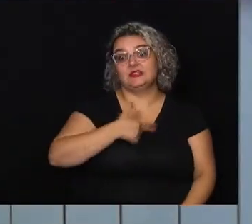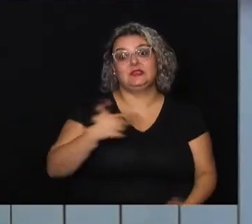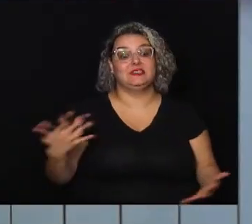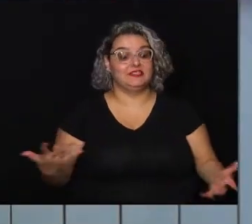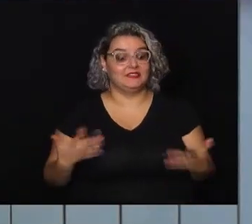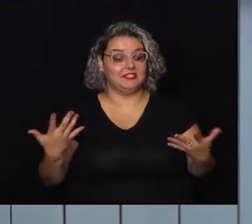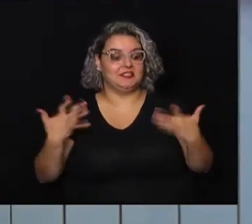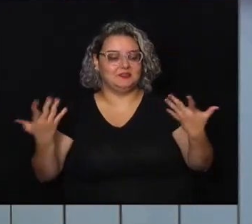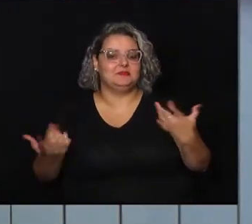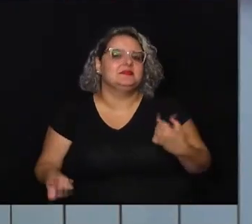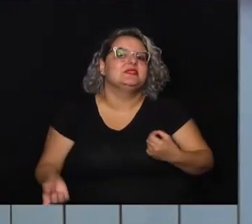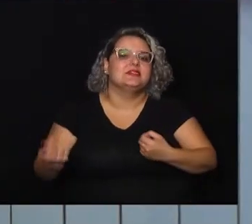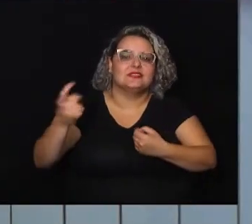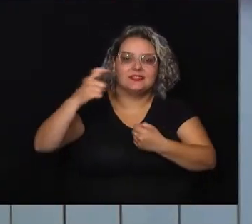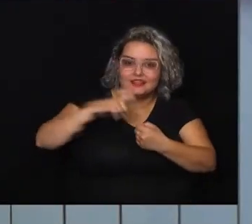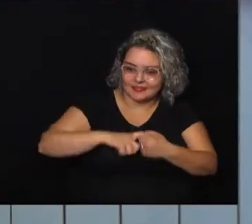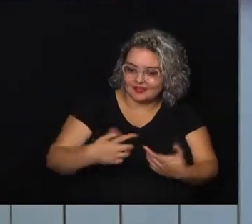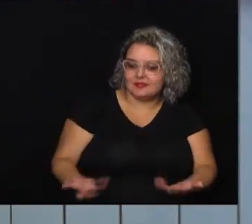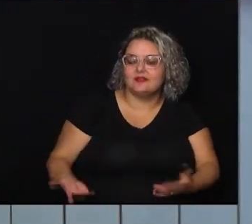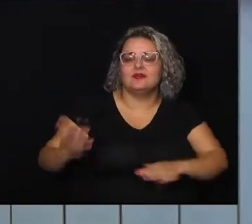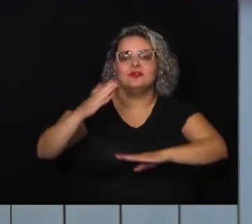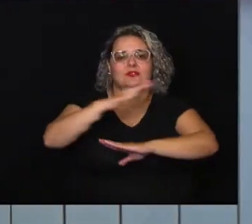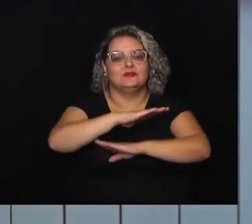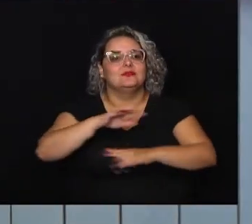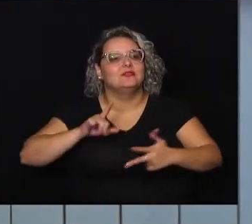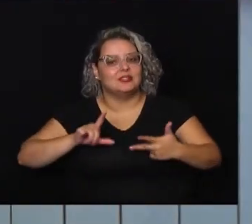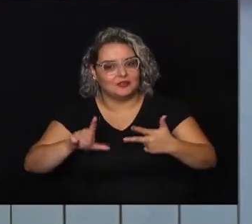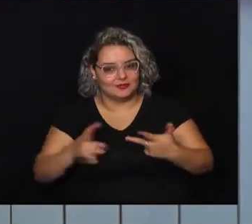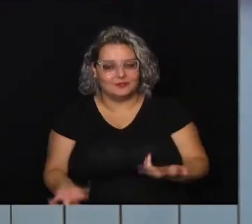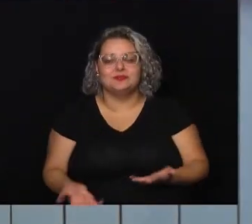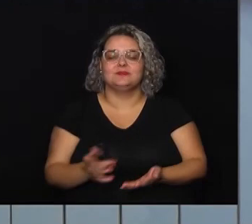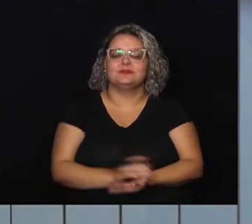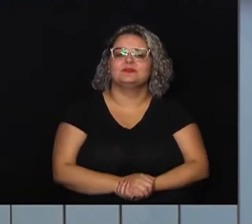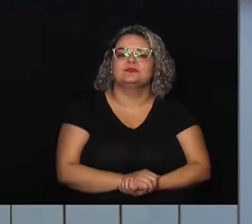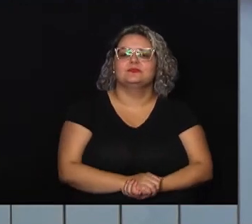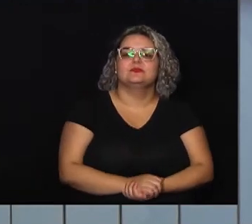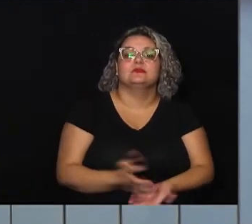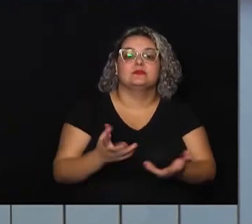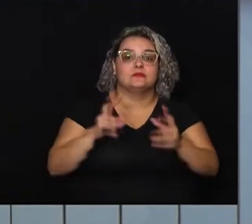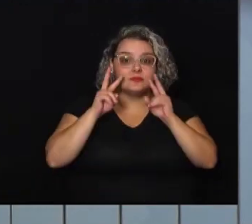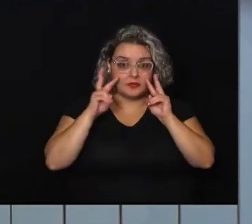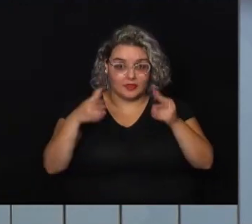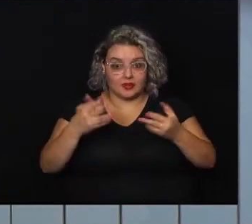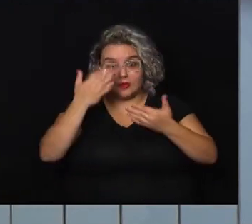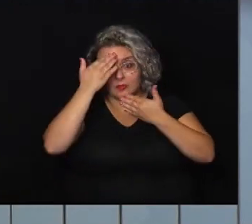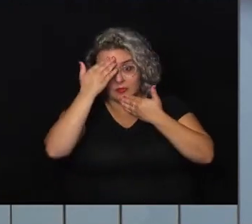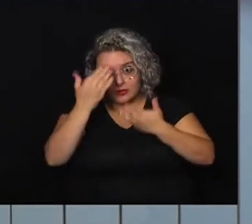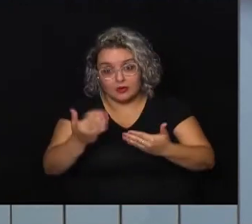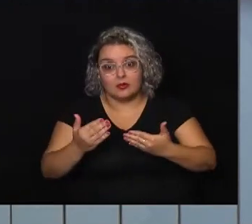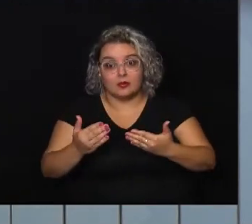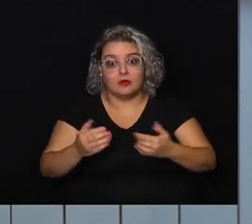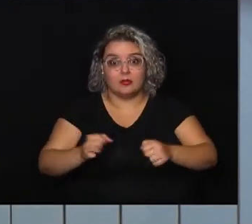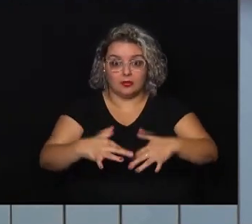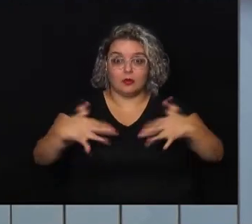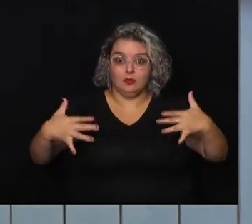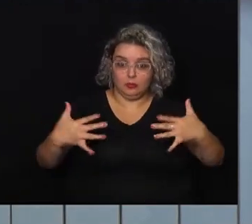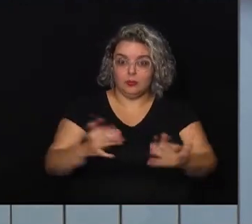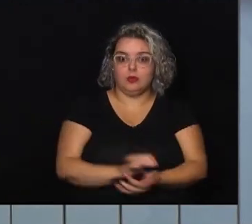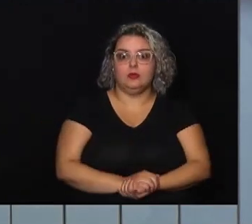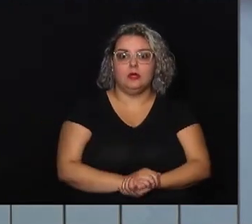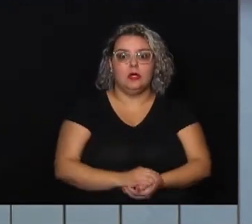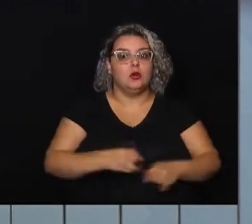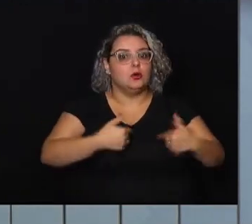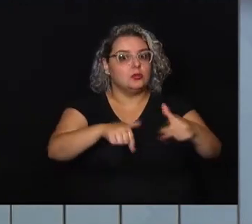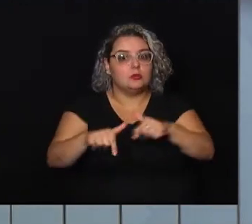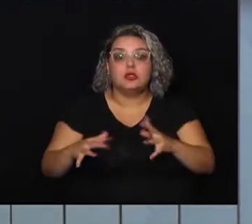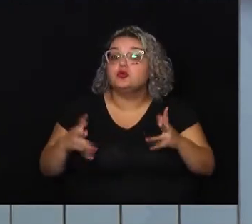para esse retorno, para a volta a casa. Eu quero aqui fazer um reconhecimento e um agradecimento público ao trabalho que toda a